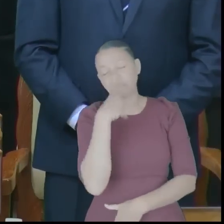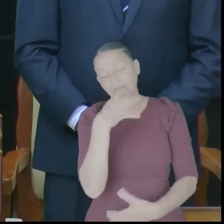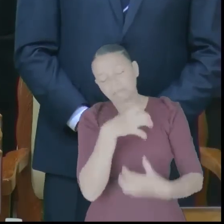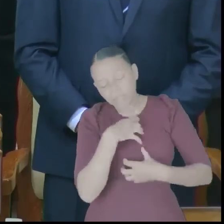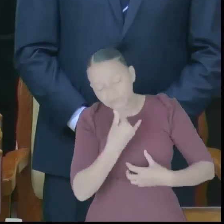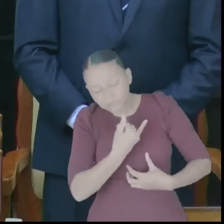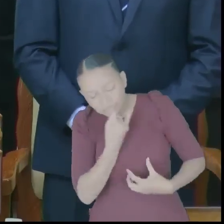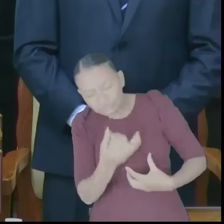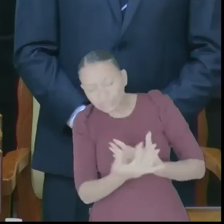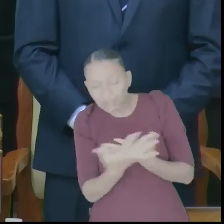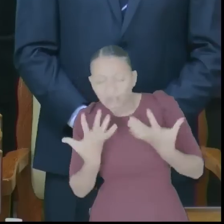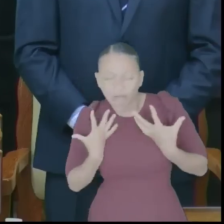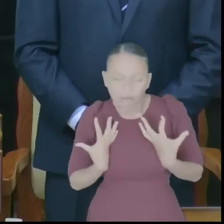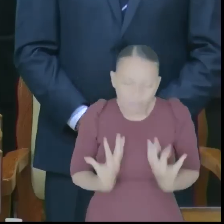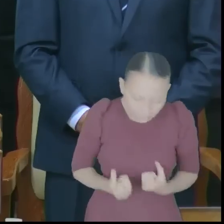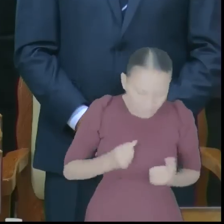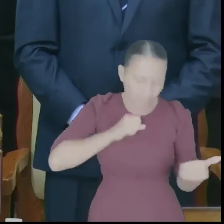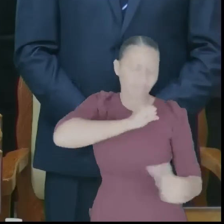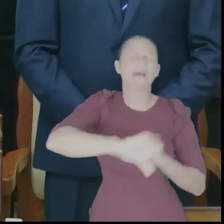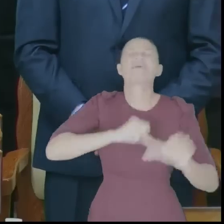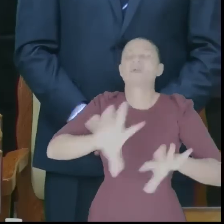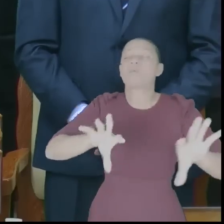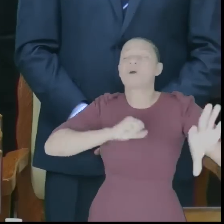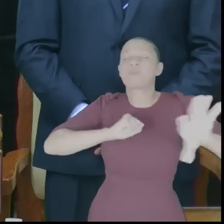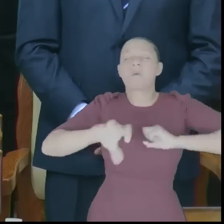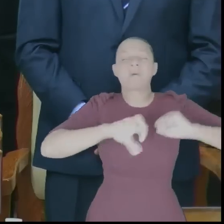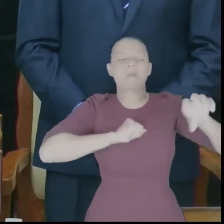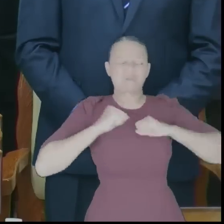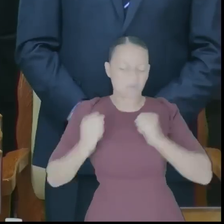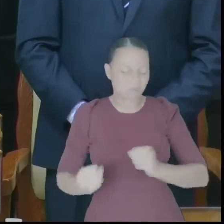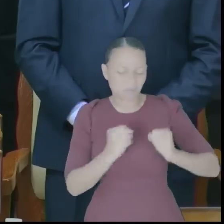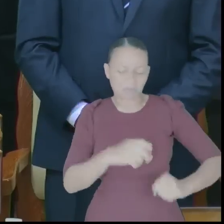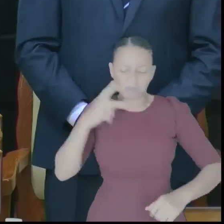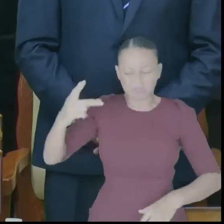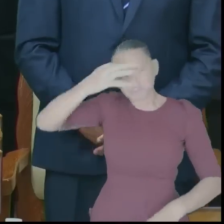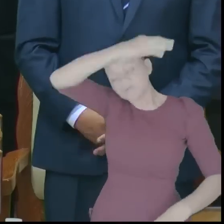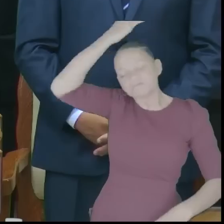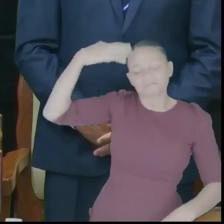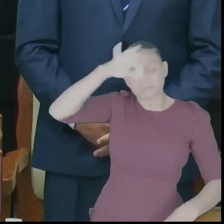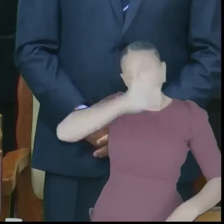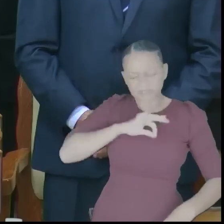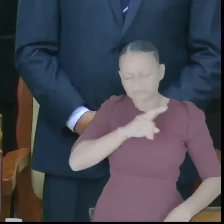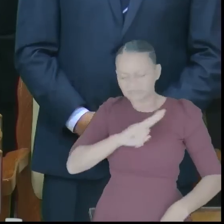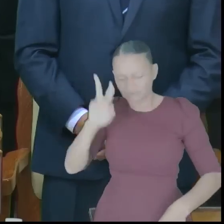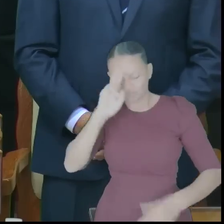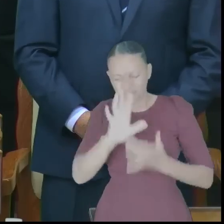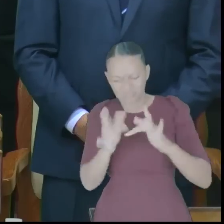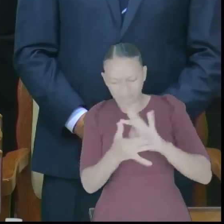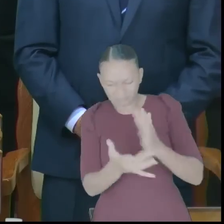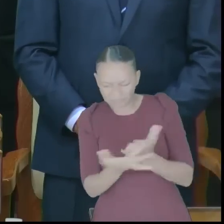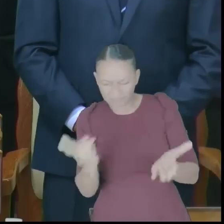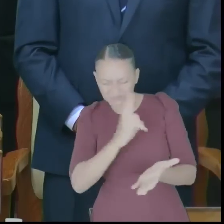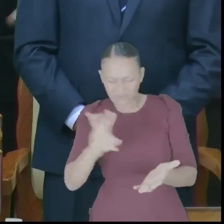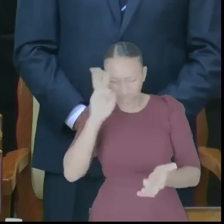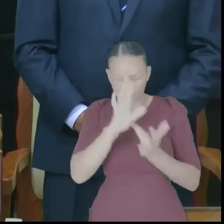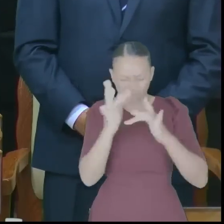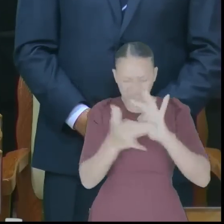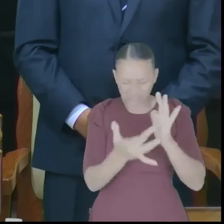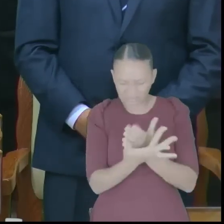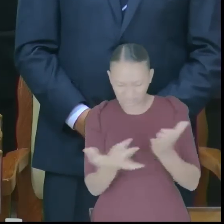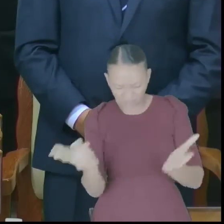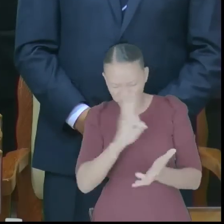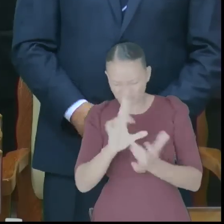desanimados, cansados, que sejam renovados pelo poder do teu Espírito, em nome de Jesus, em nome de Jesus